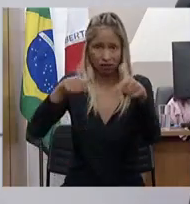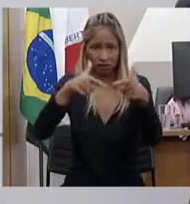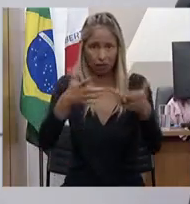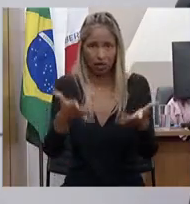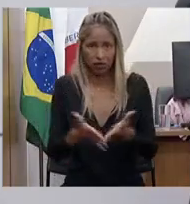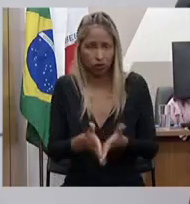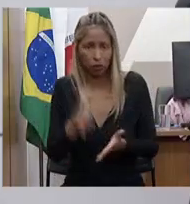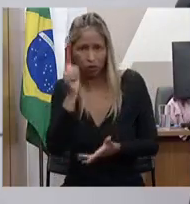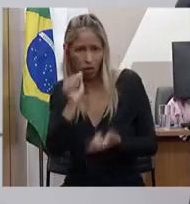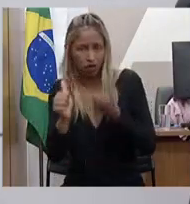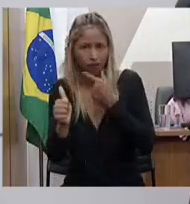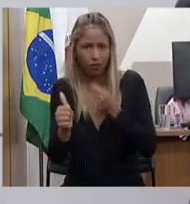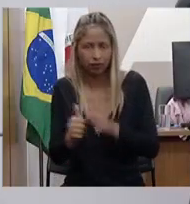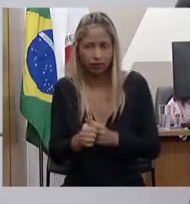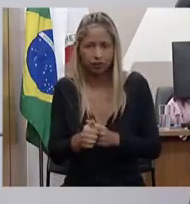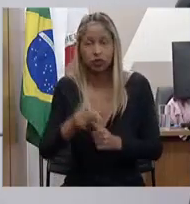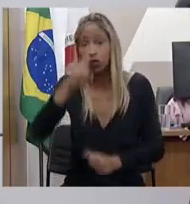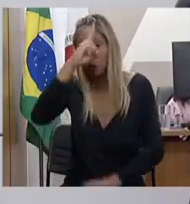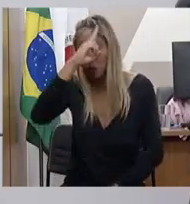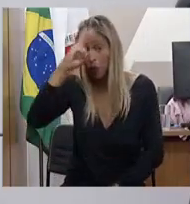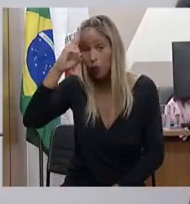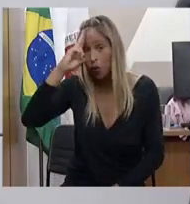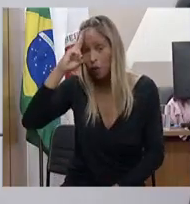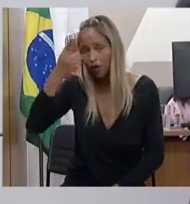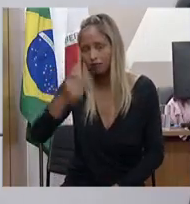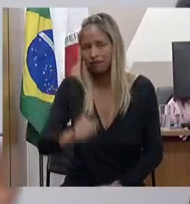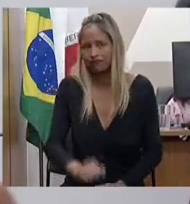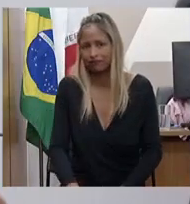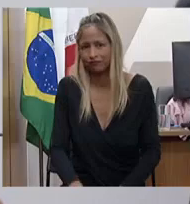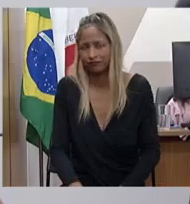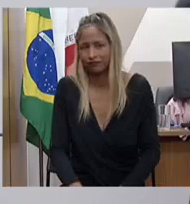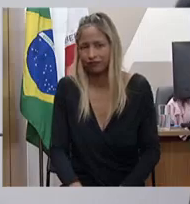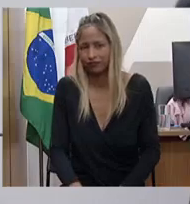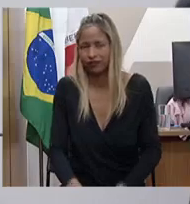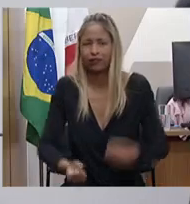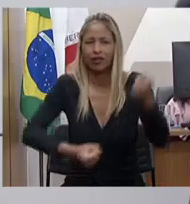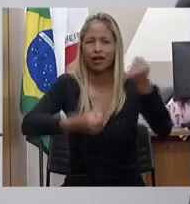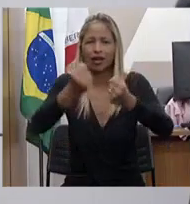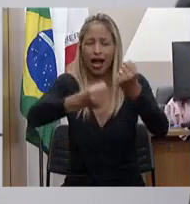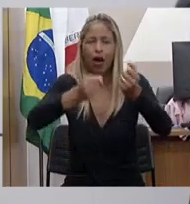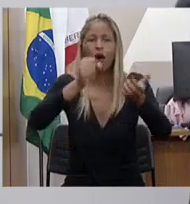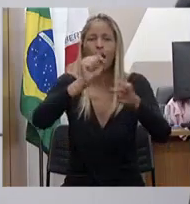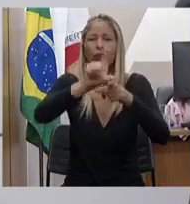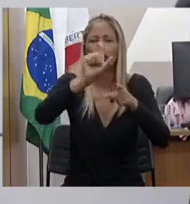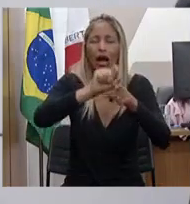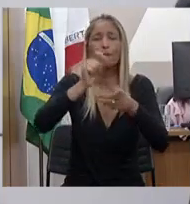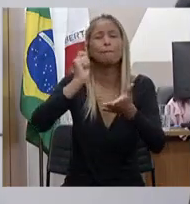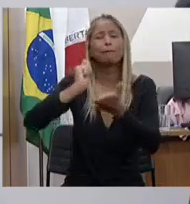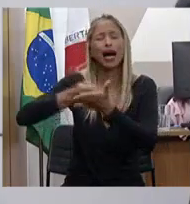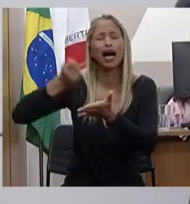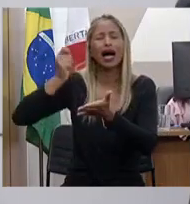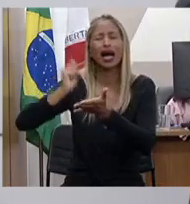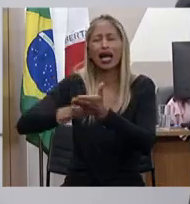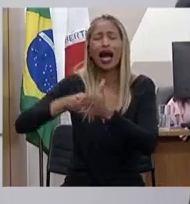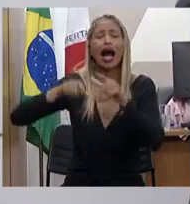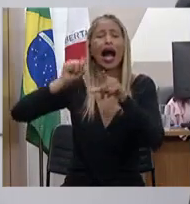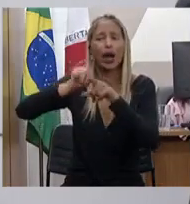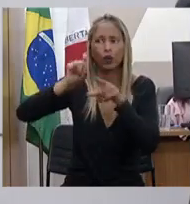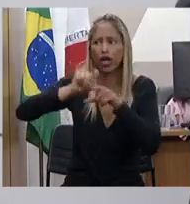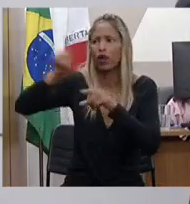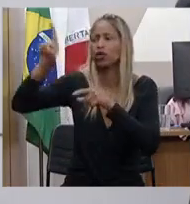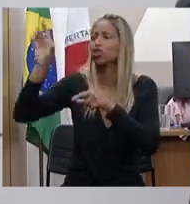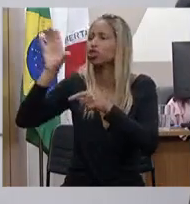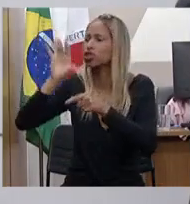e dessa trabalhadora imagina do Uber que talvez ali no carro alugar tem que pagar dois mil conto no final do mês ele tem que tirar aquele dinheiro rápido